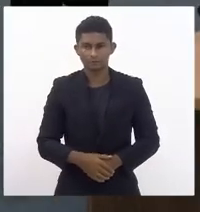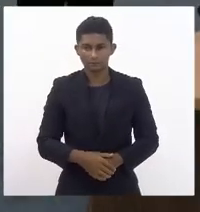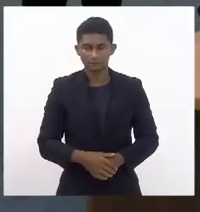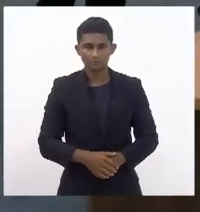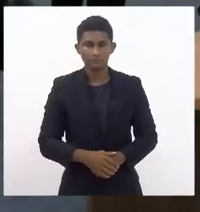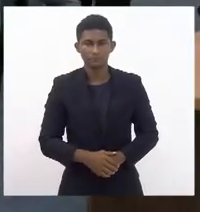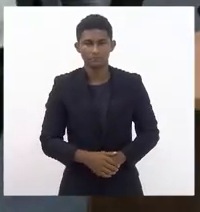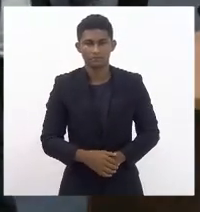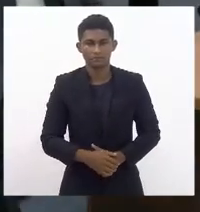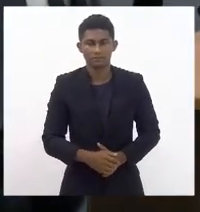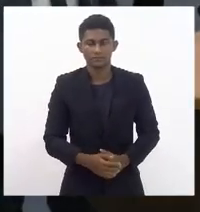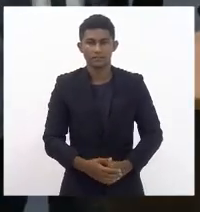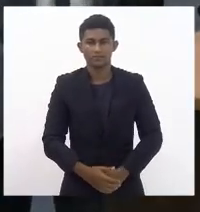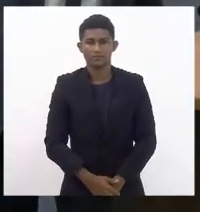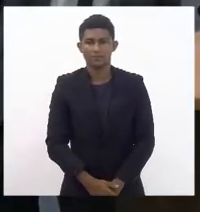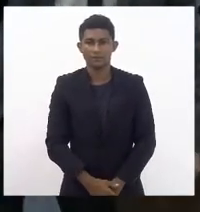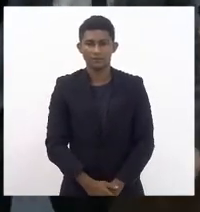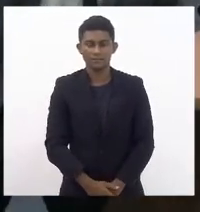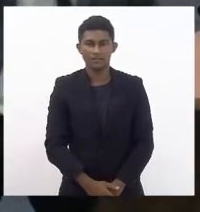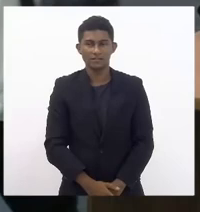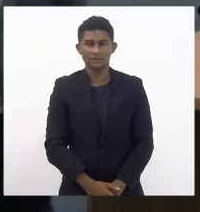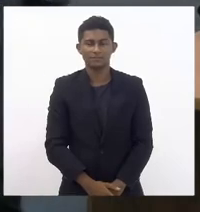E aí